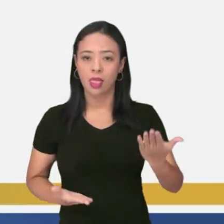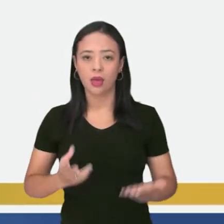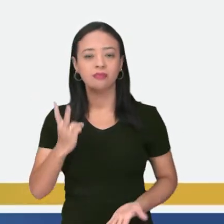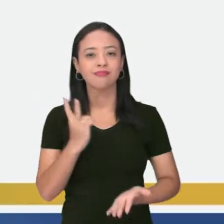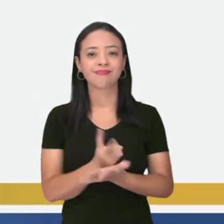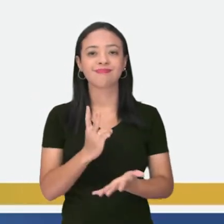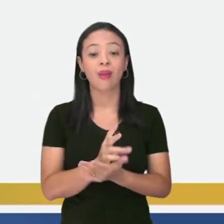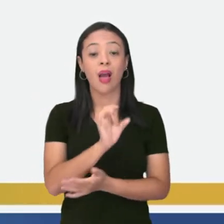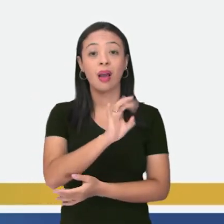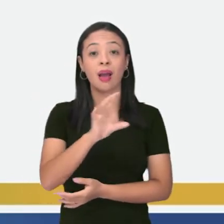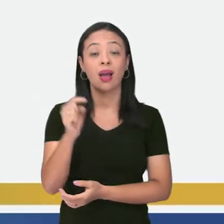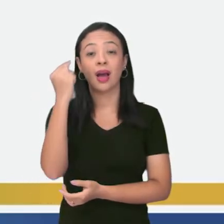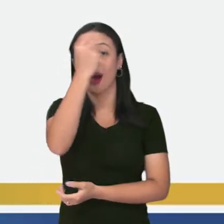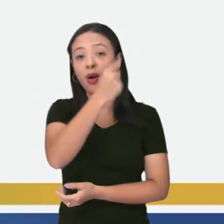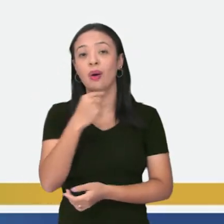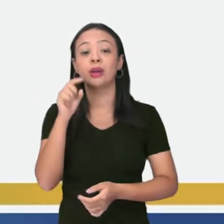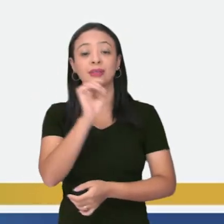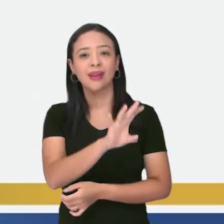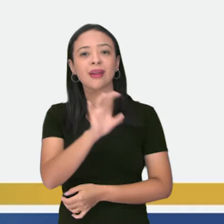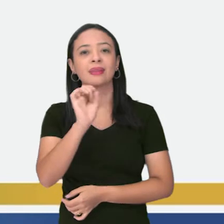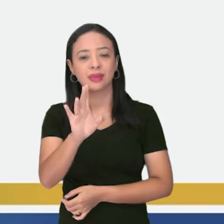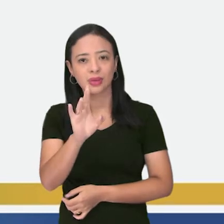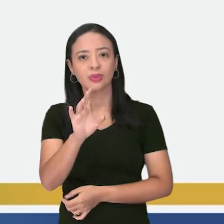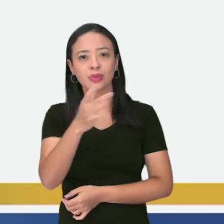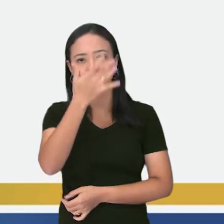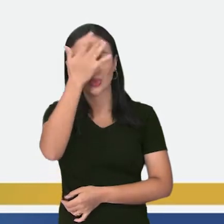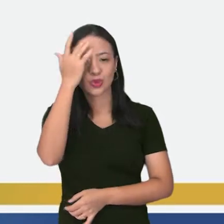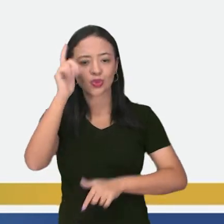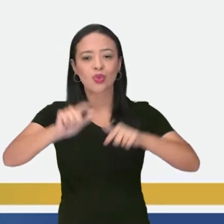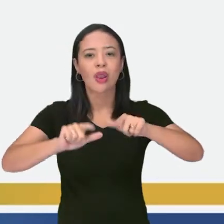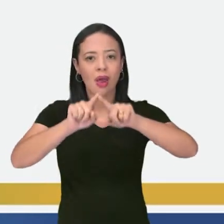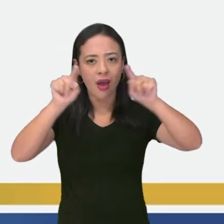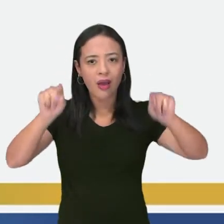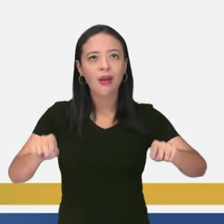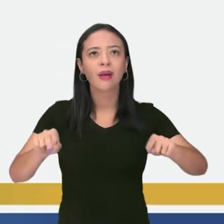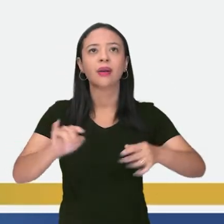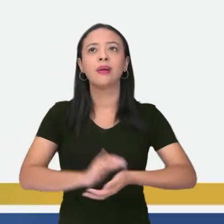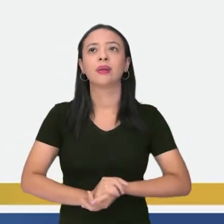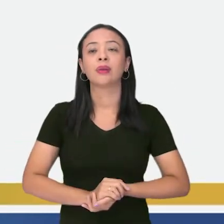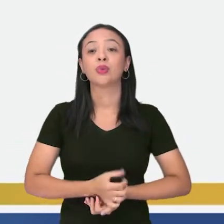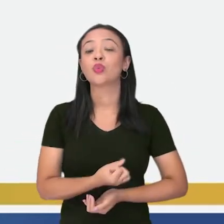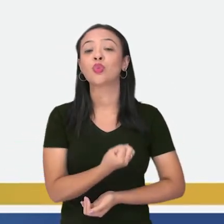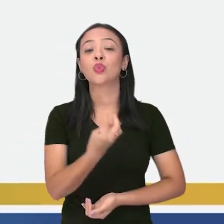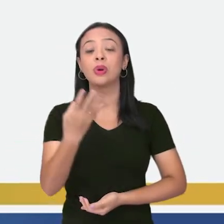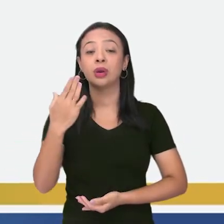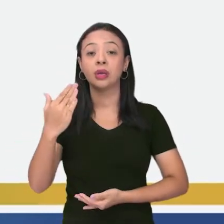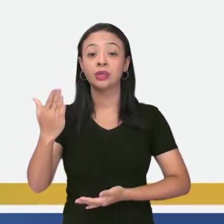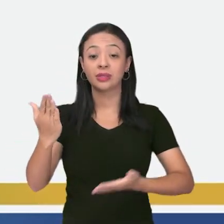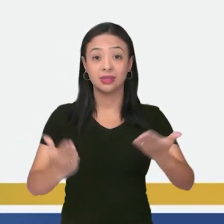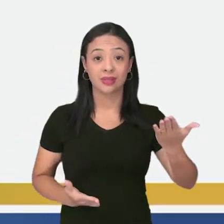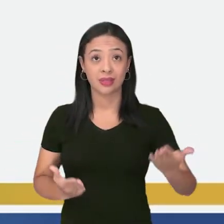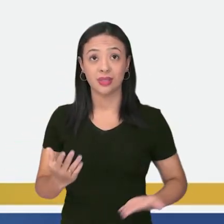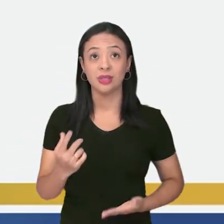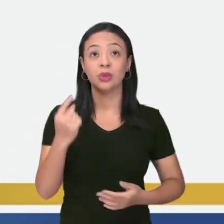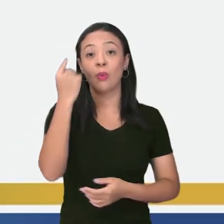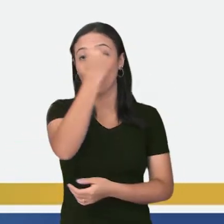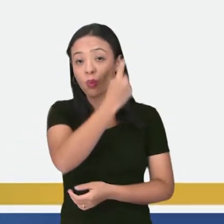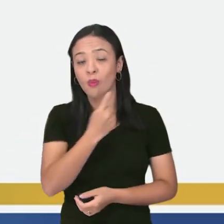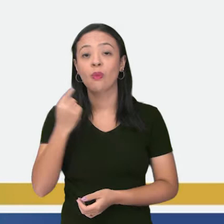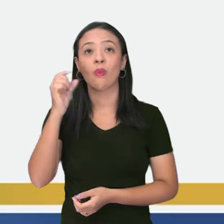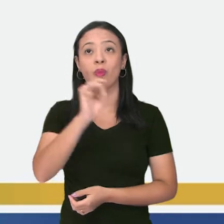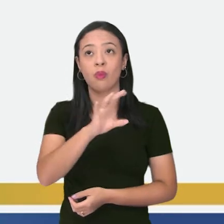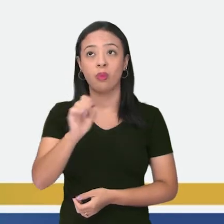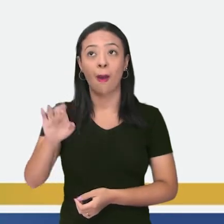de cada um deles, tá? Que executou. O número de atendimentos por hora que o funcionário